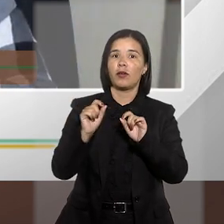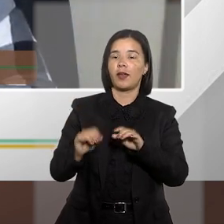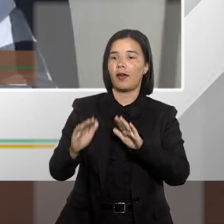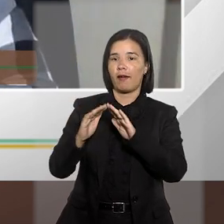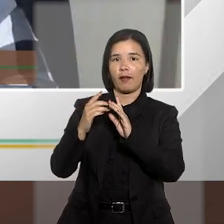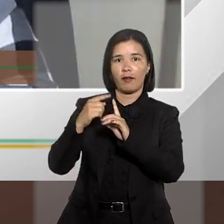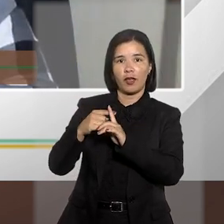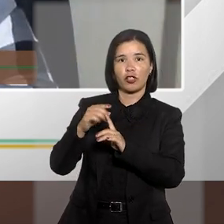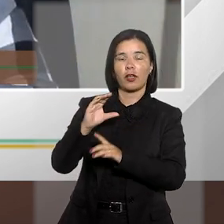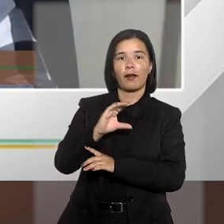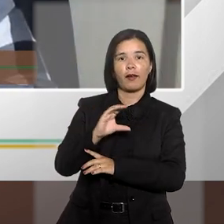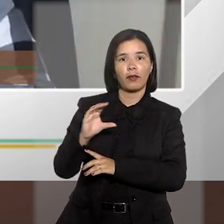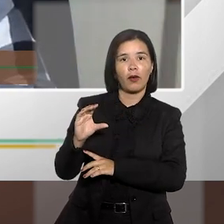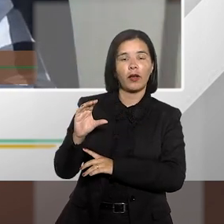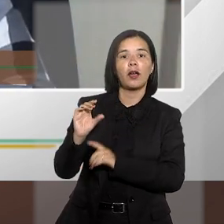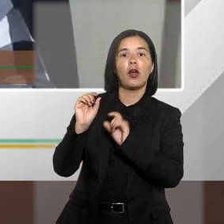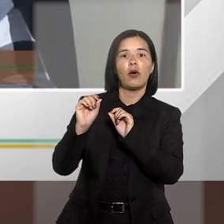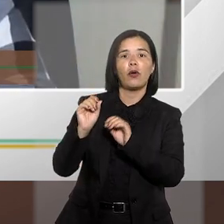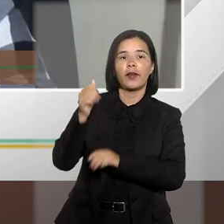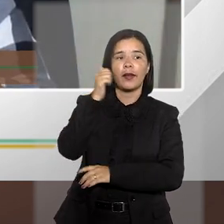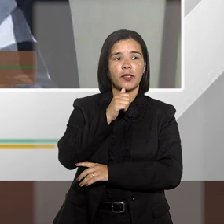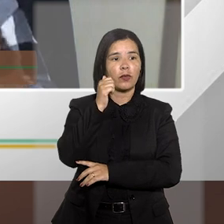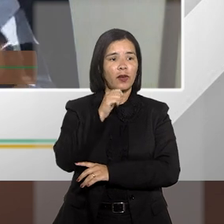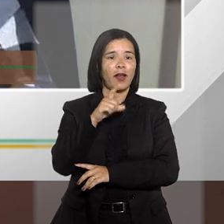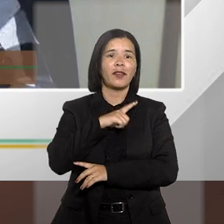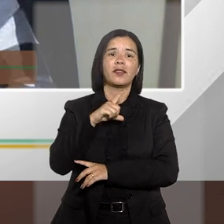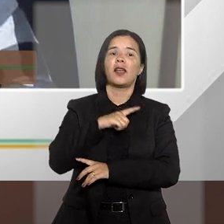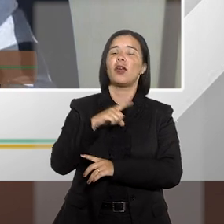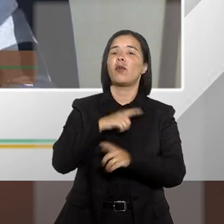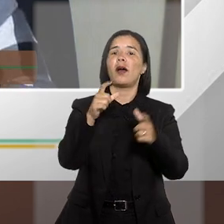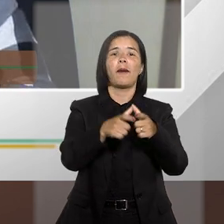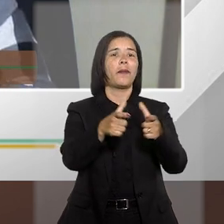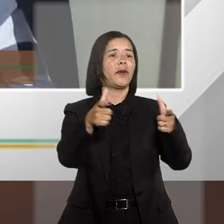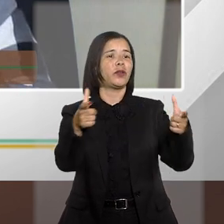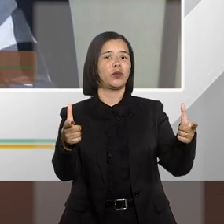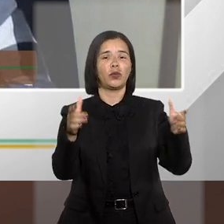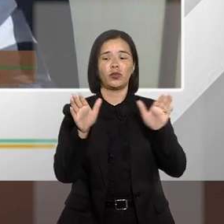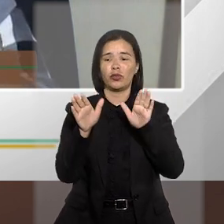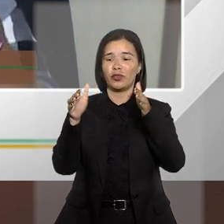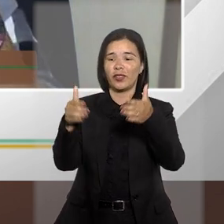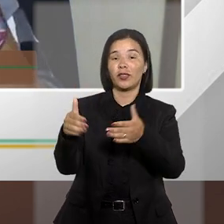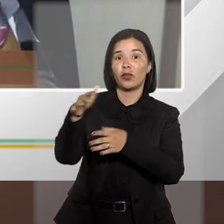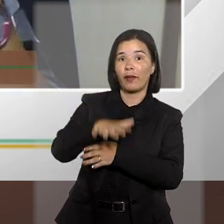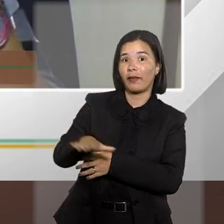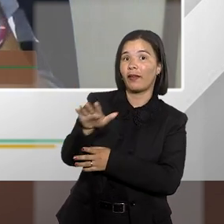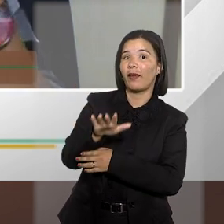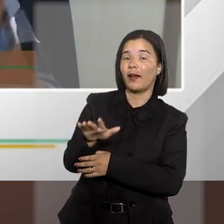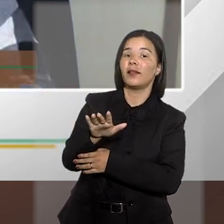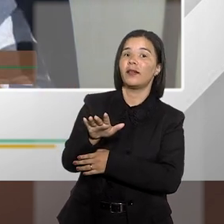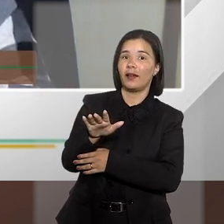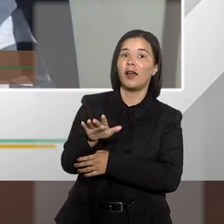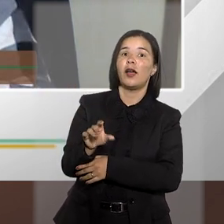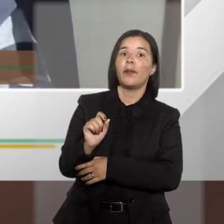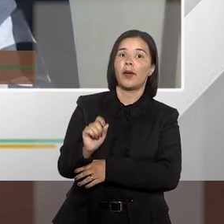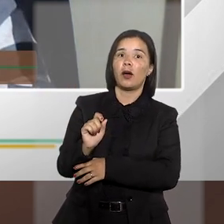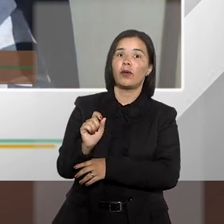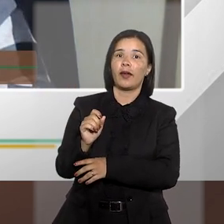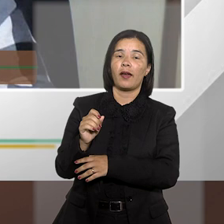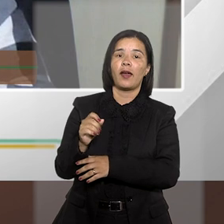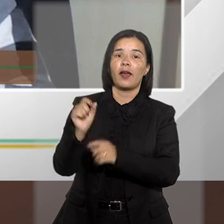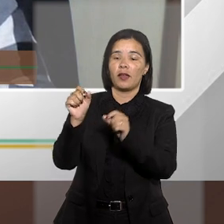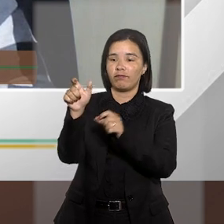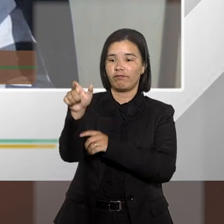Católica sobre as mulheres, ela acabou tendo uma amplitude direcionada para esses